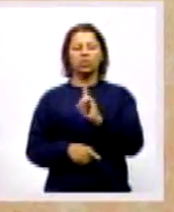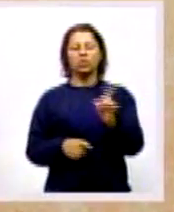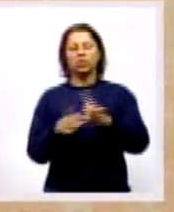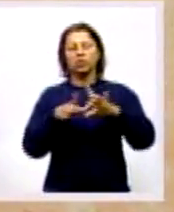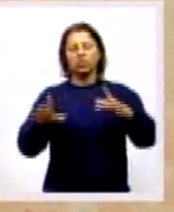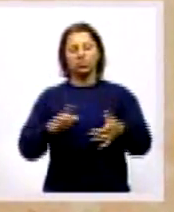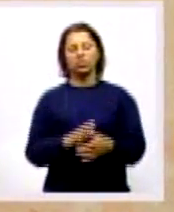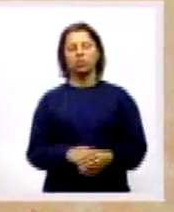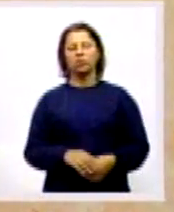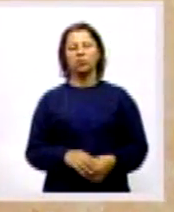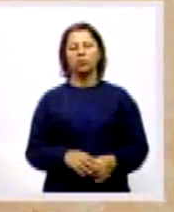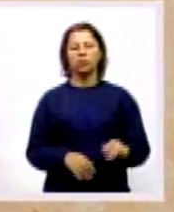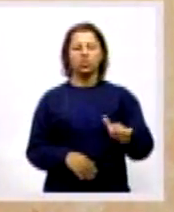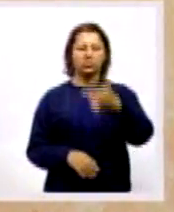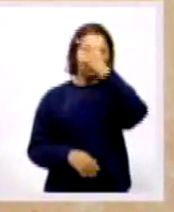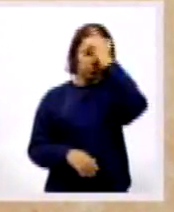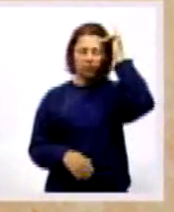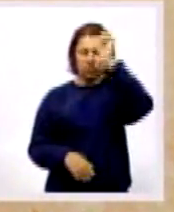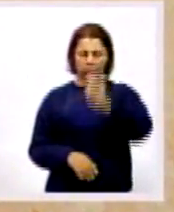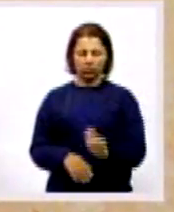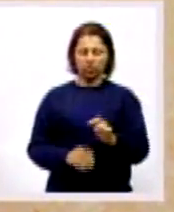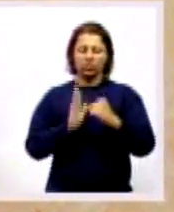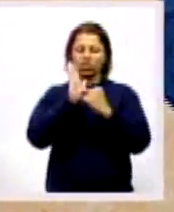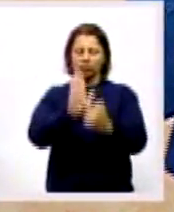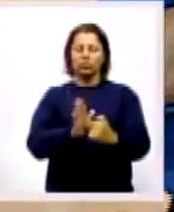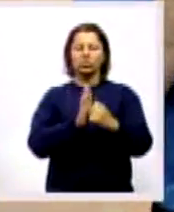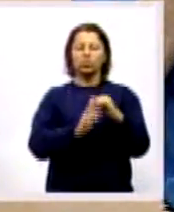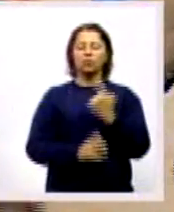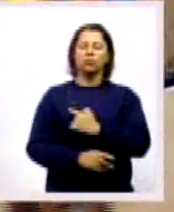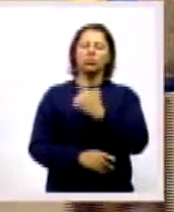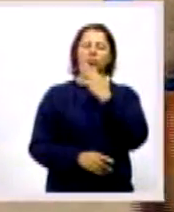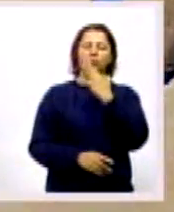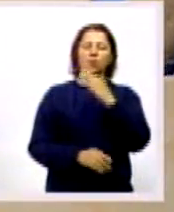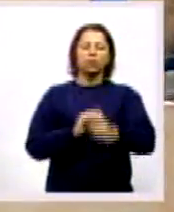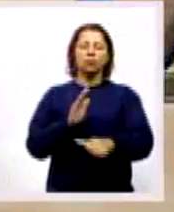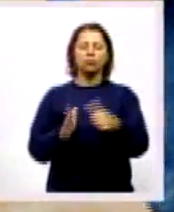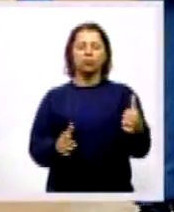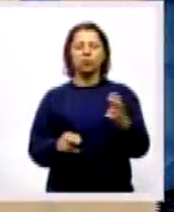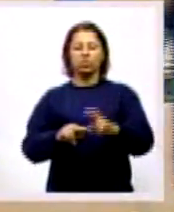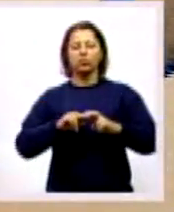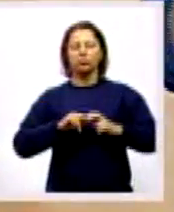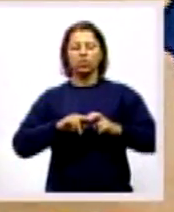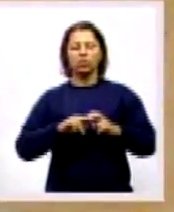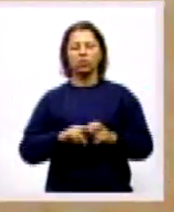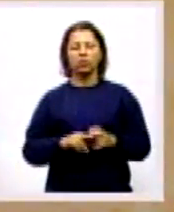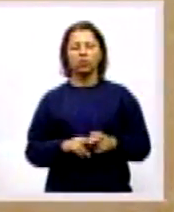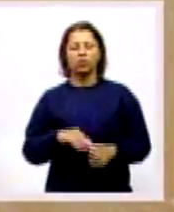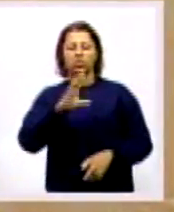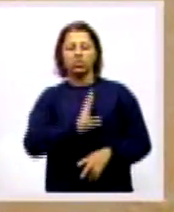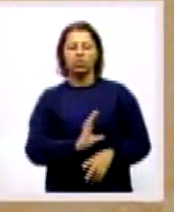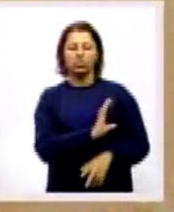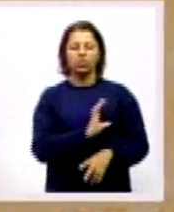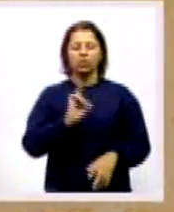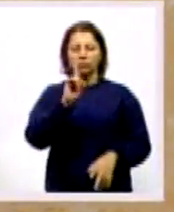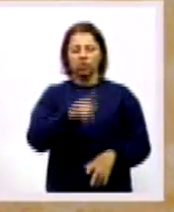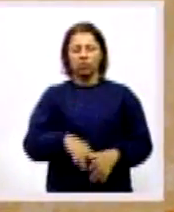para a gente conhecer primeiro. Por isso que eu digo que o cristianismo é leveza que vai chegando dentro de nós. Gente, porque a